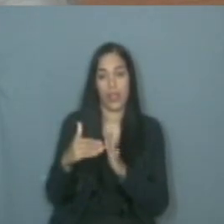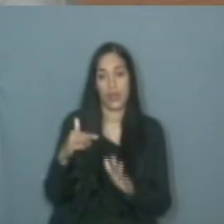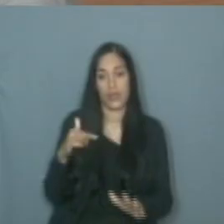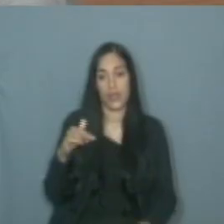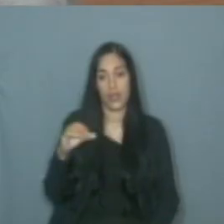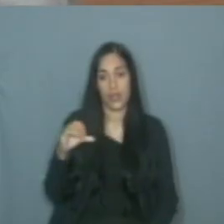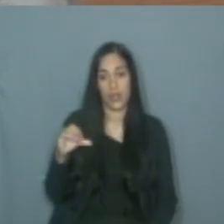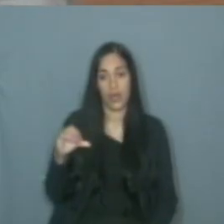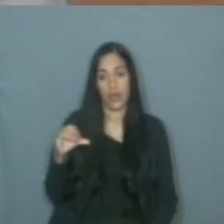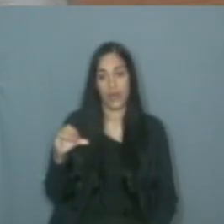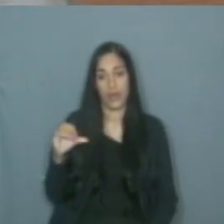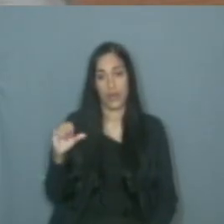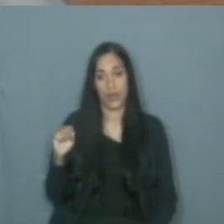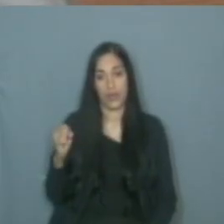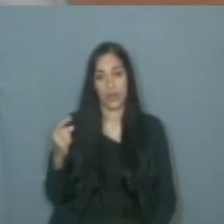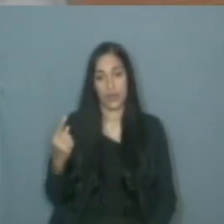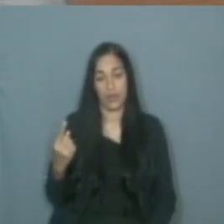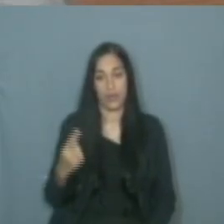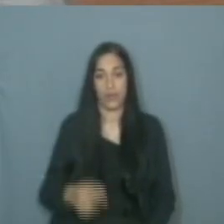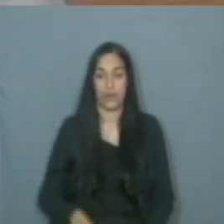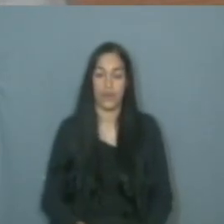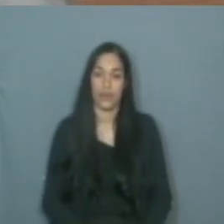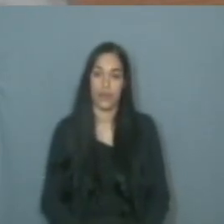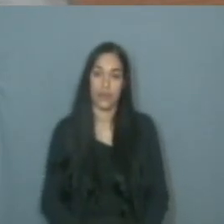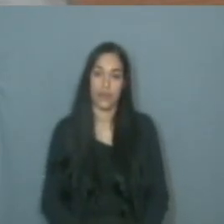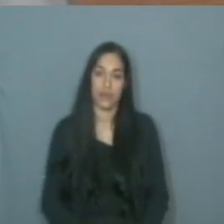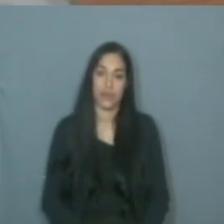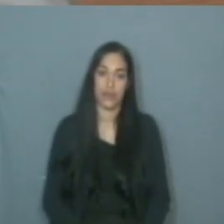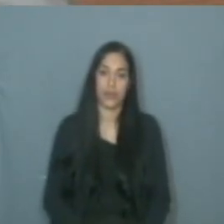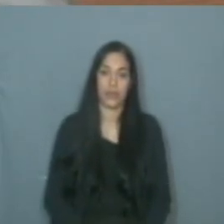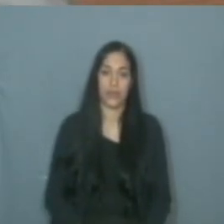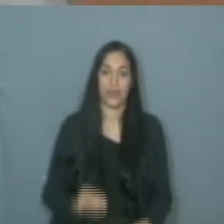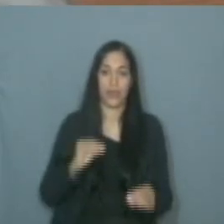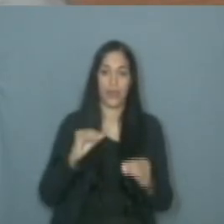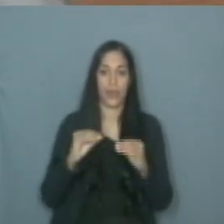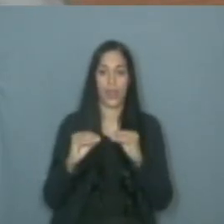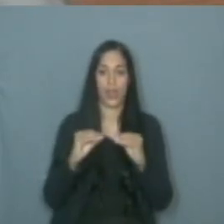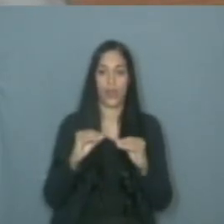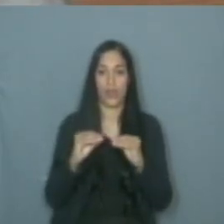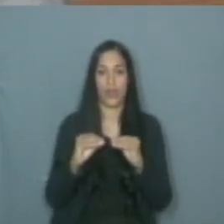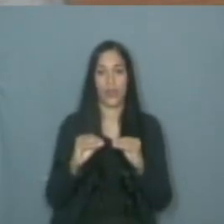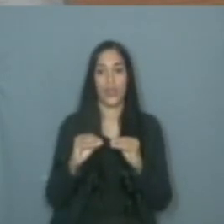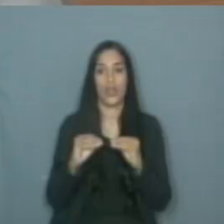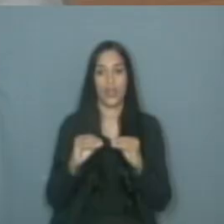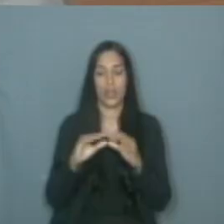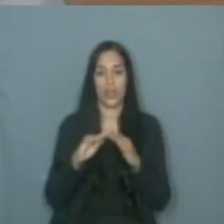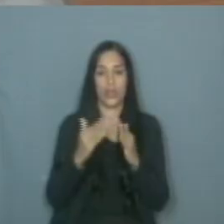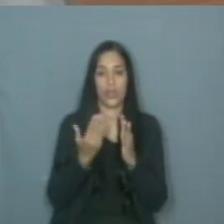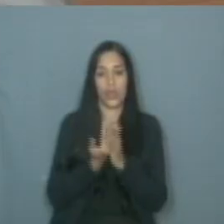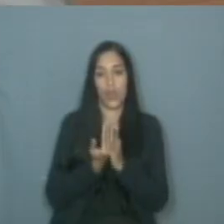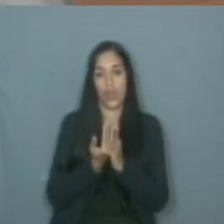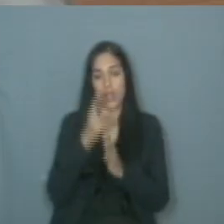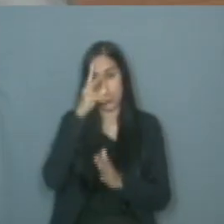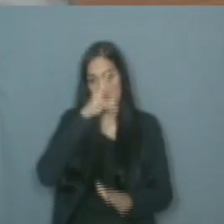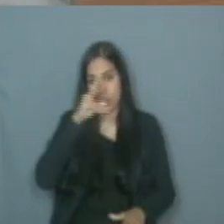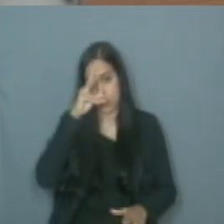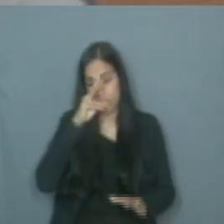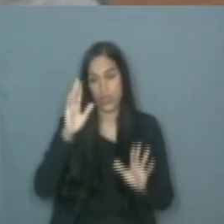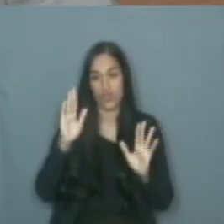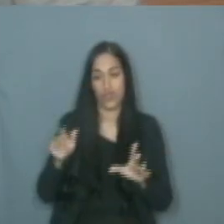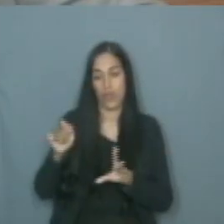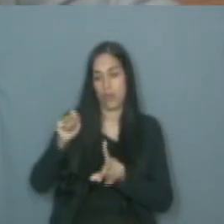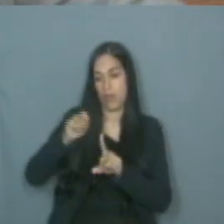Presidente, e todos que nos acompanham, a novela da escola Anita Paz Barreto já dura